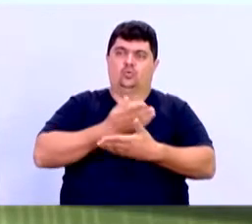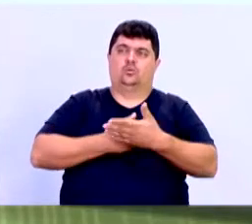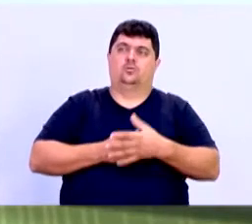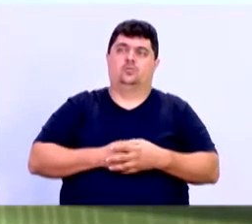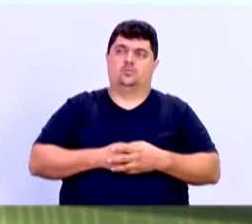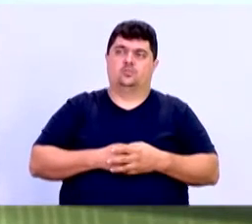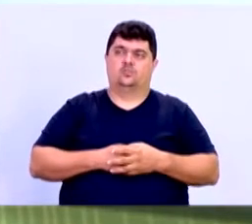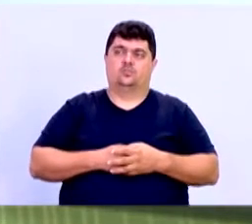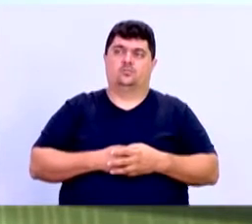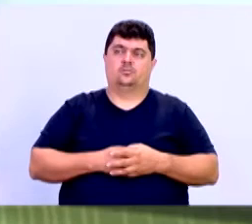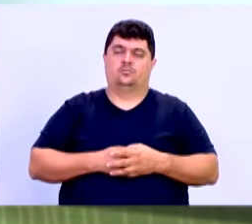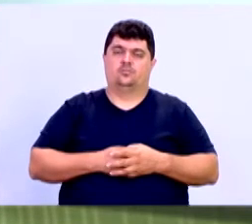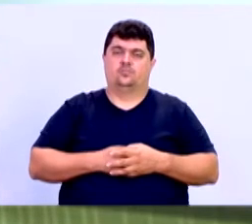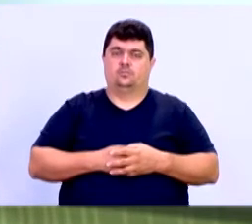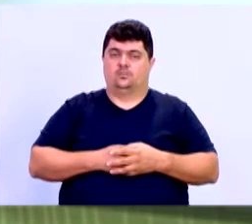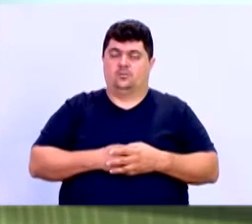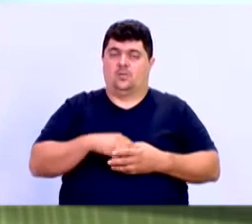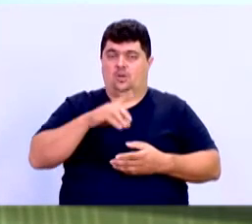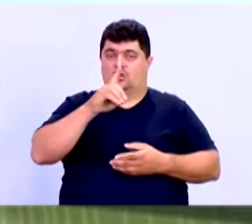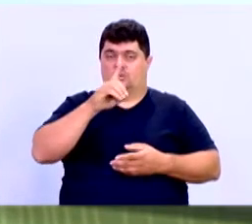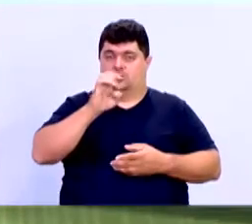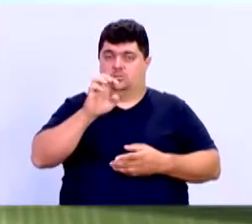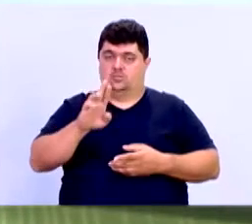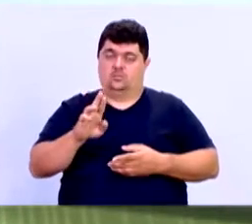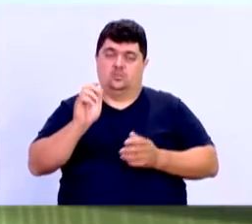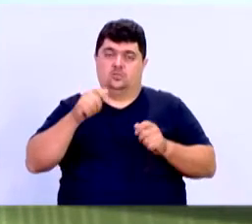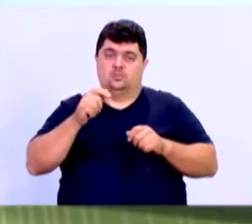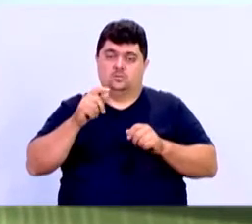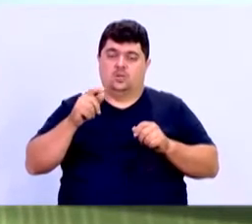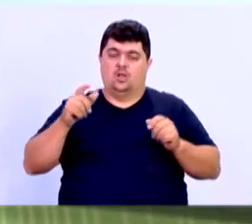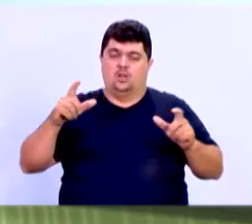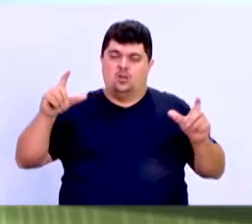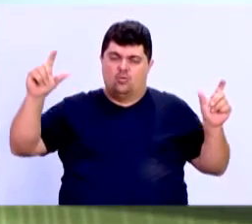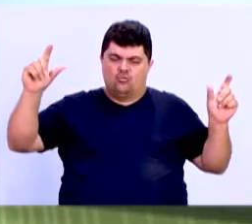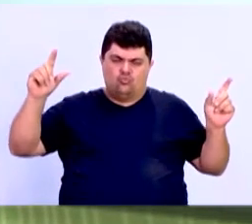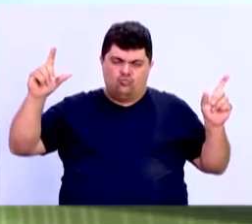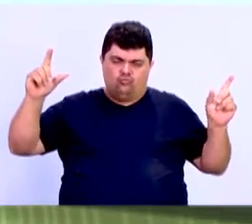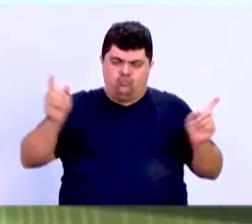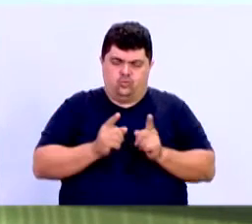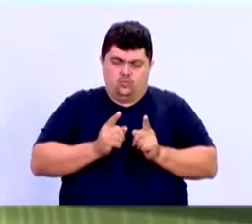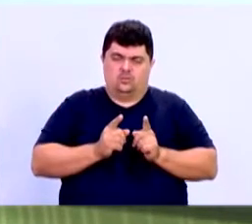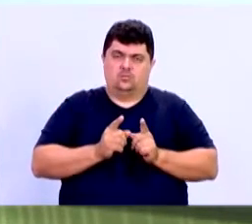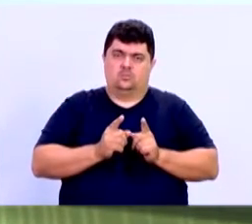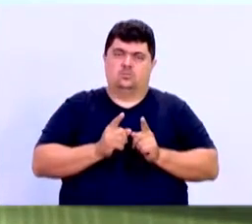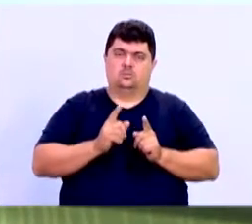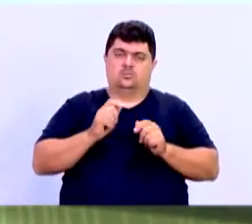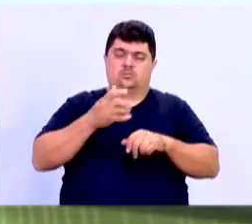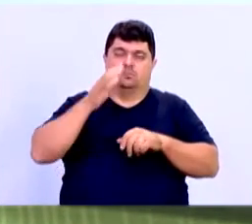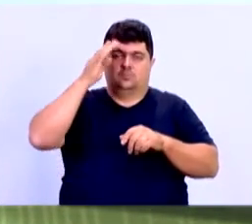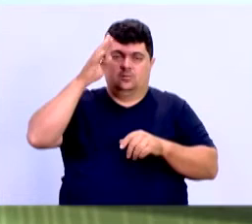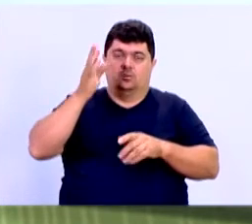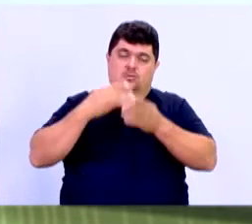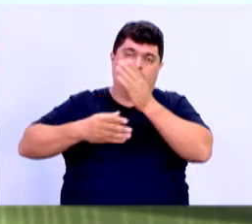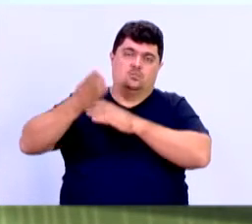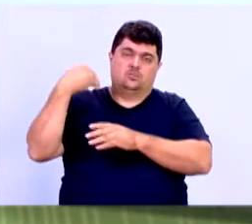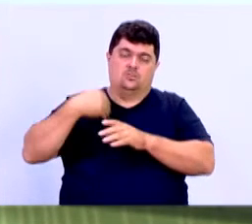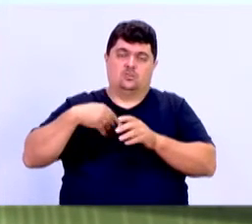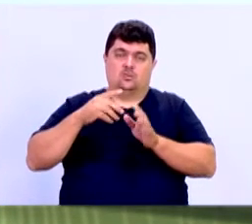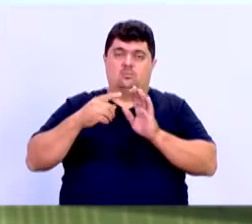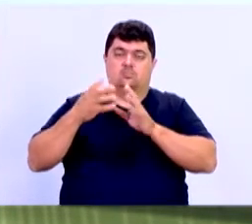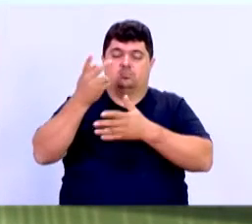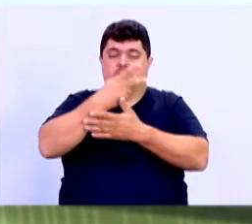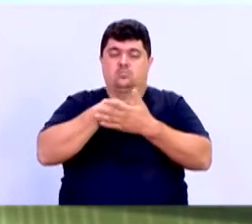que pode ser identidade, aqui a mesma coisa, meu relacionamento com seus atributos, data final, data inicial, a